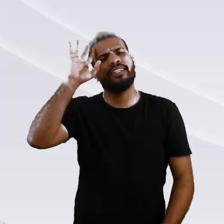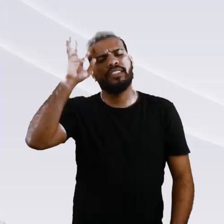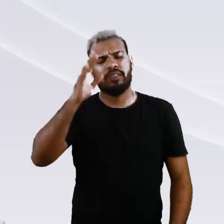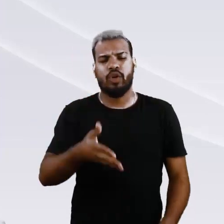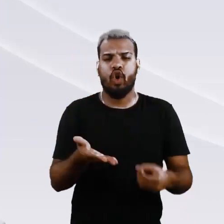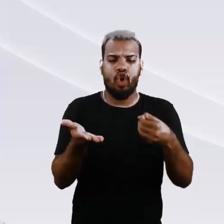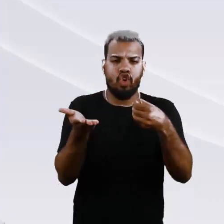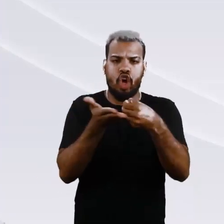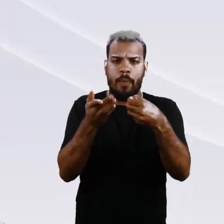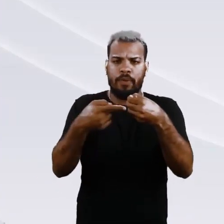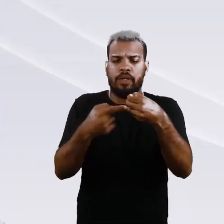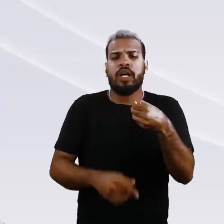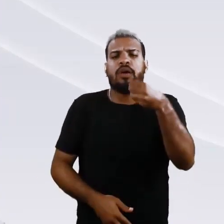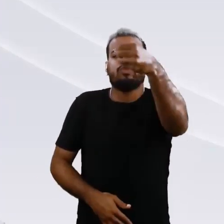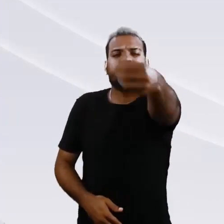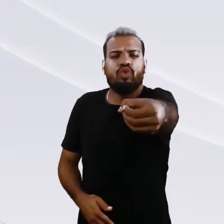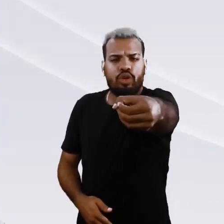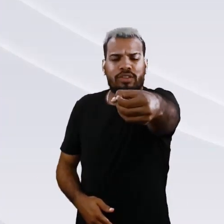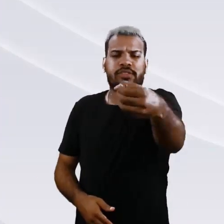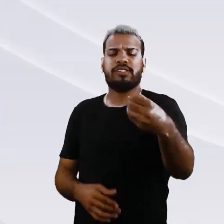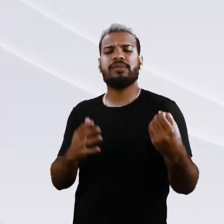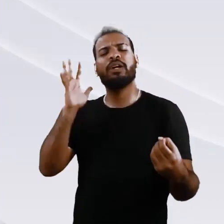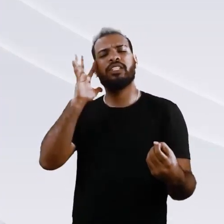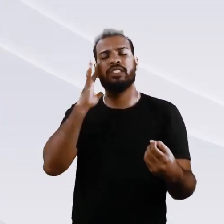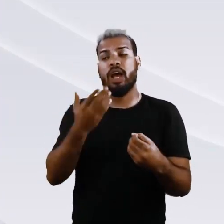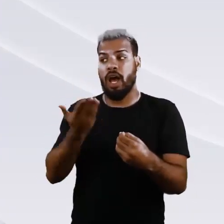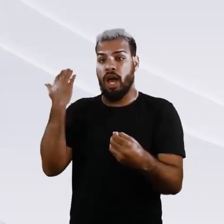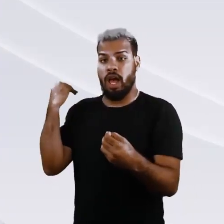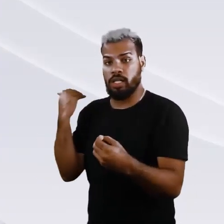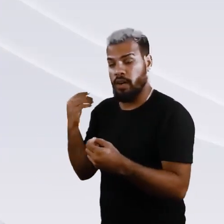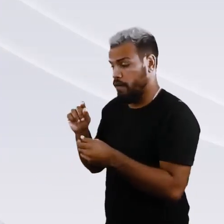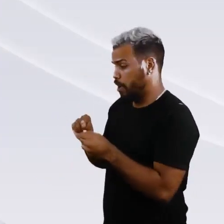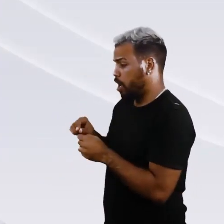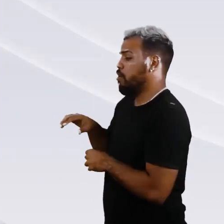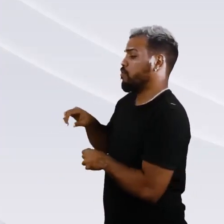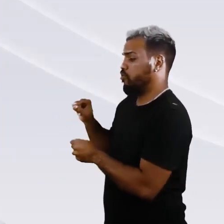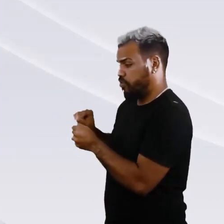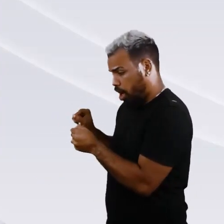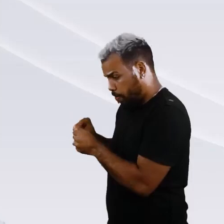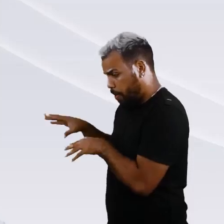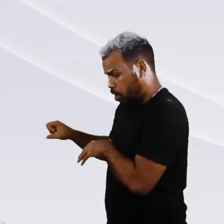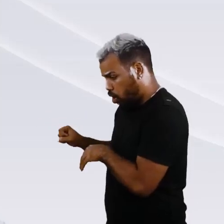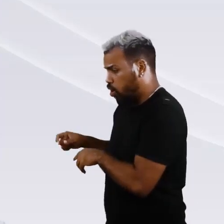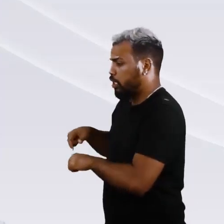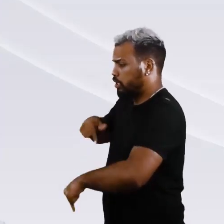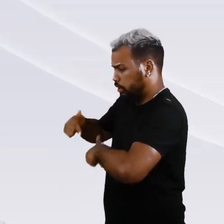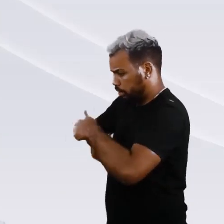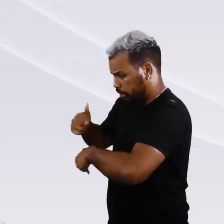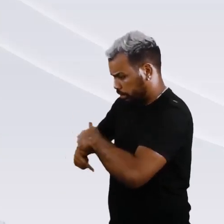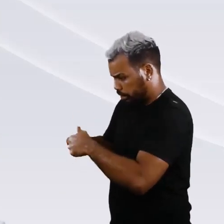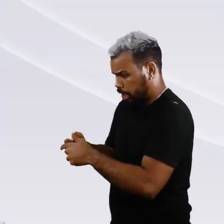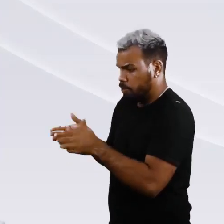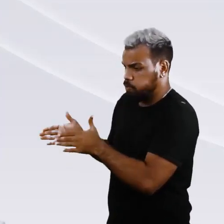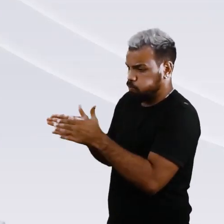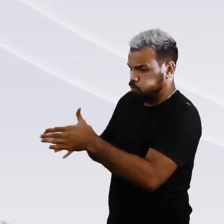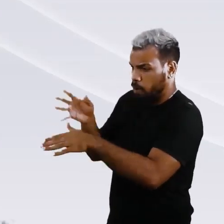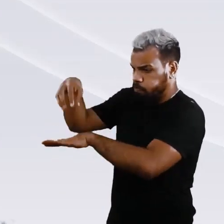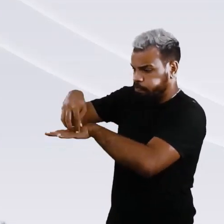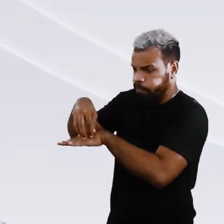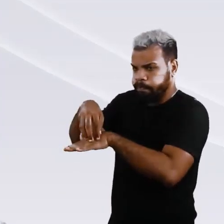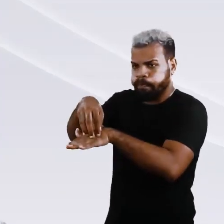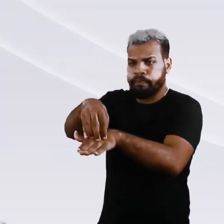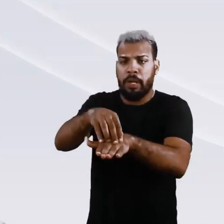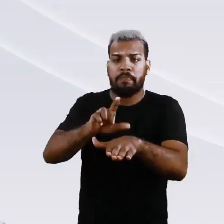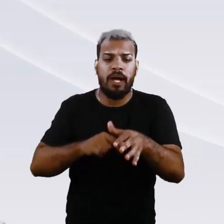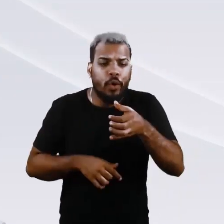um copo plástico chegar em sua mão, um copo descartável. Ele passou um processo de extração, manufatura, e seu uso às